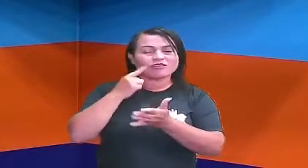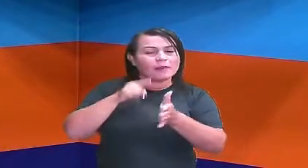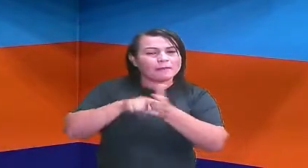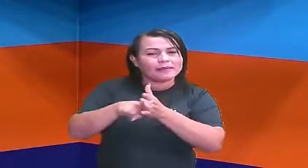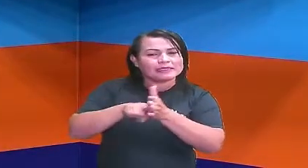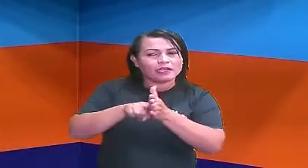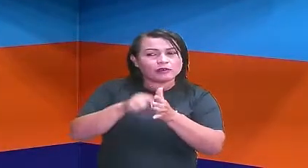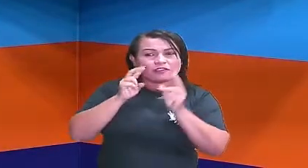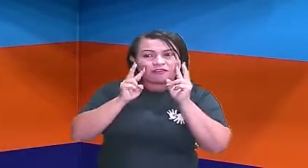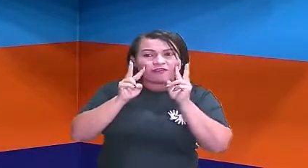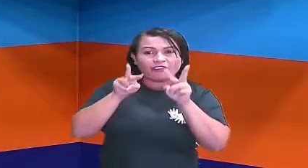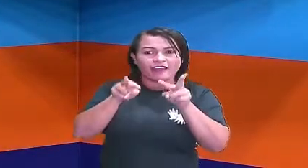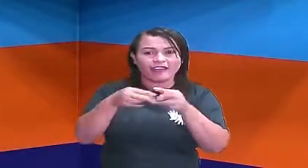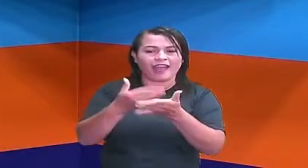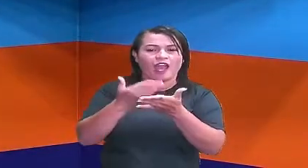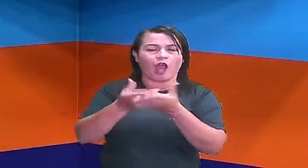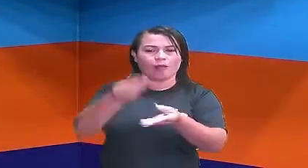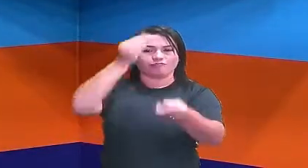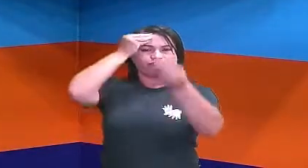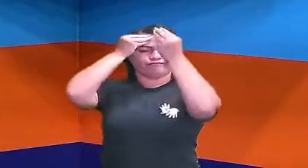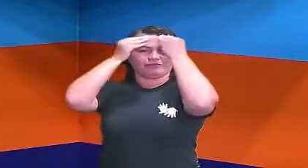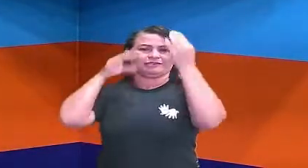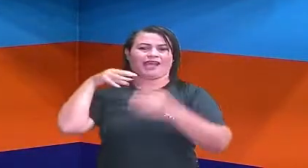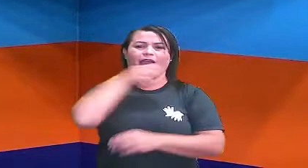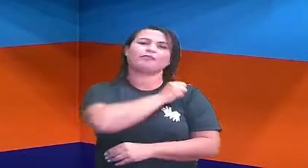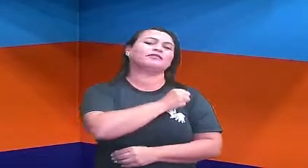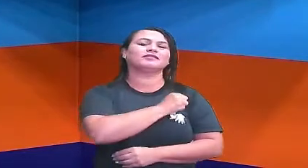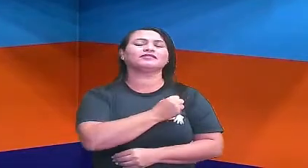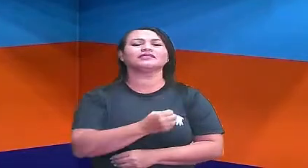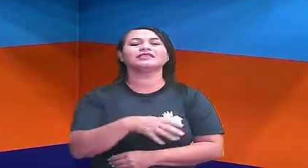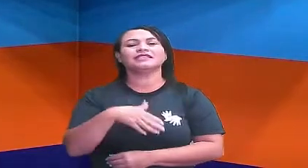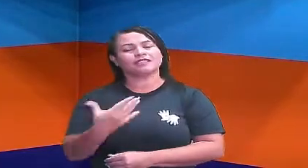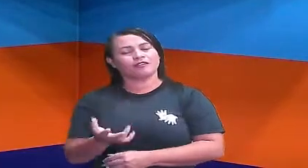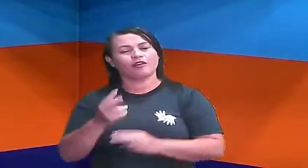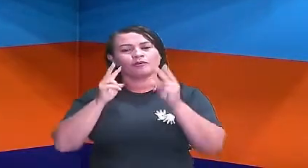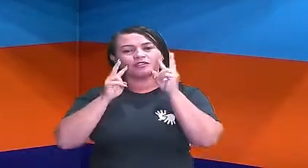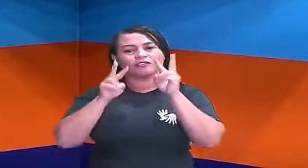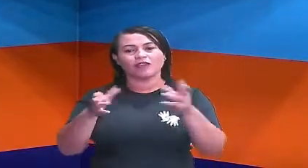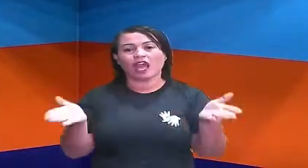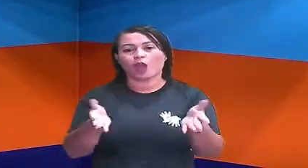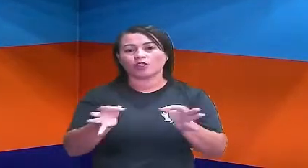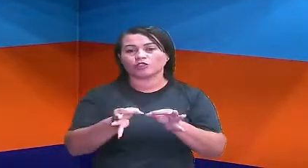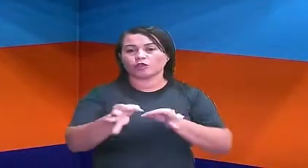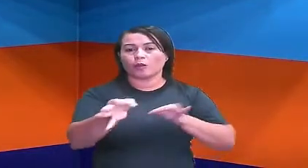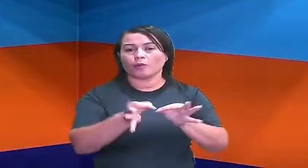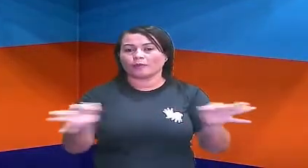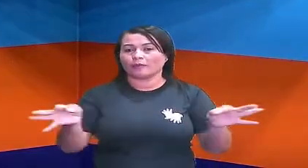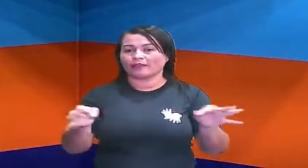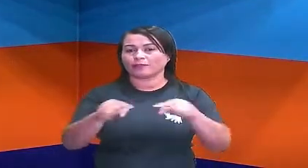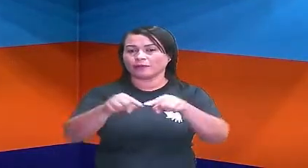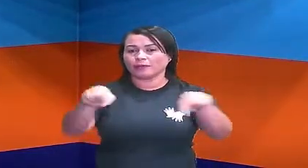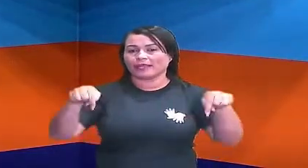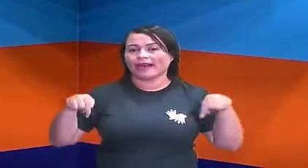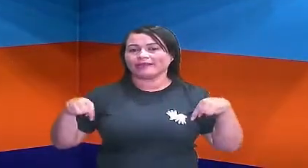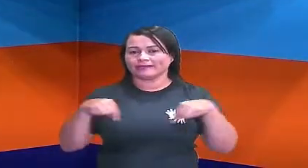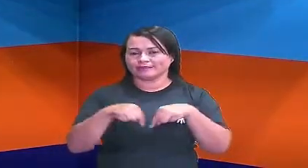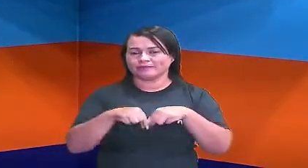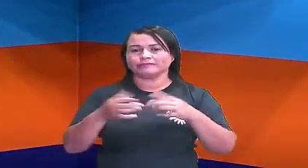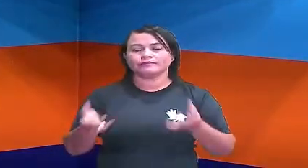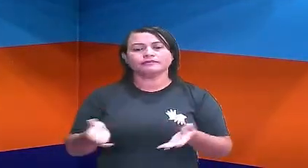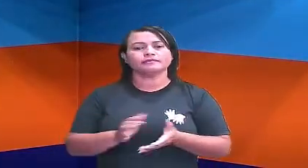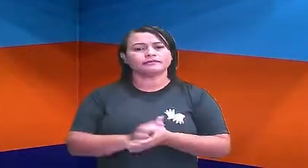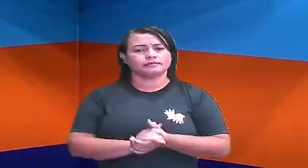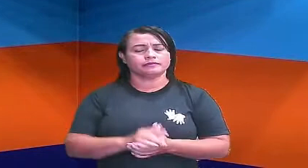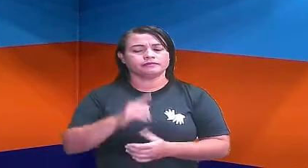vai compreender rapidinho. Vamos nos deter, então, hoje a comprimento e área. Então,